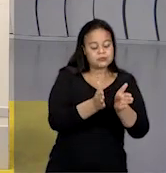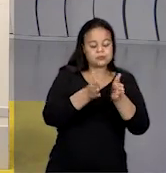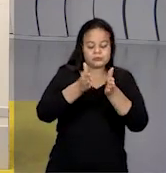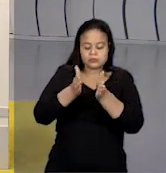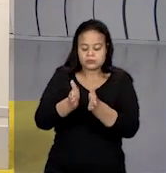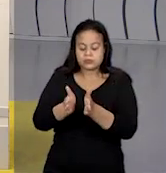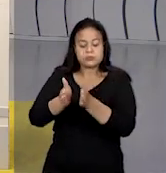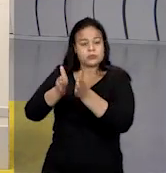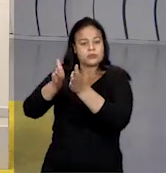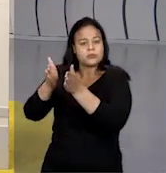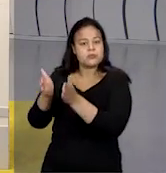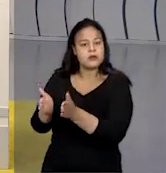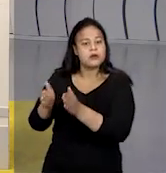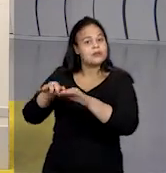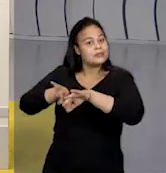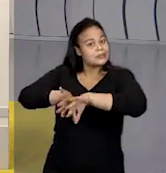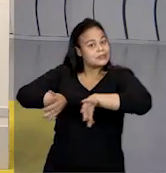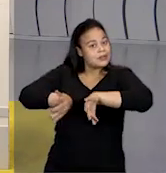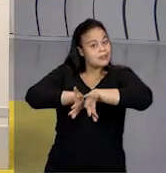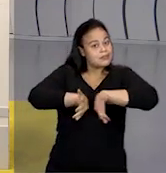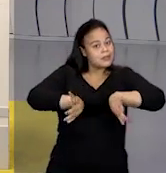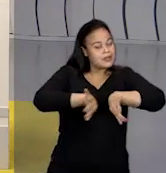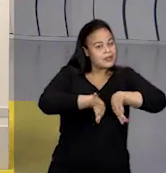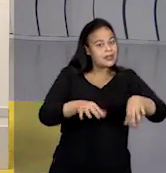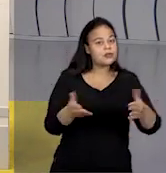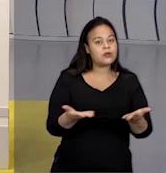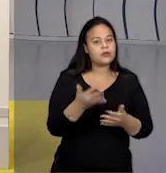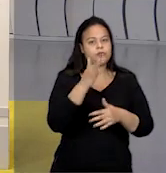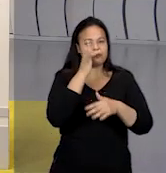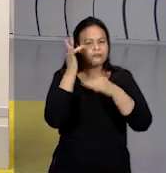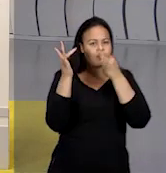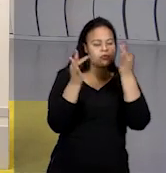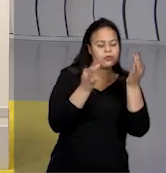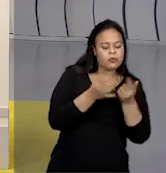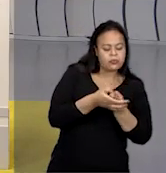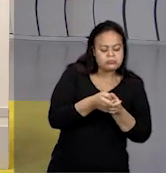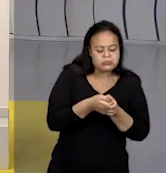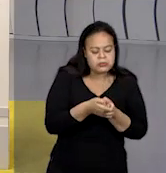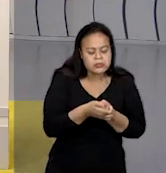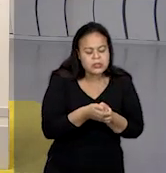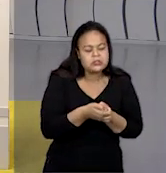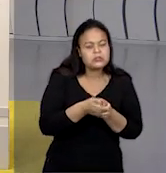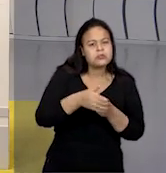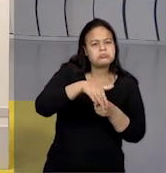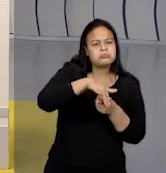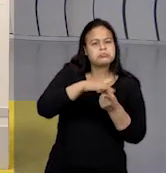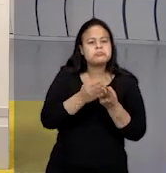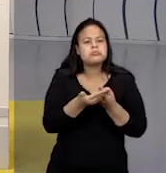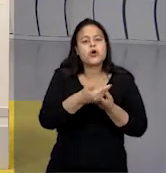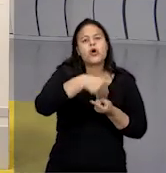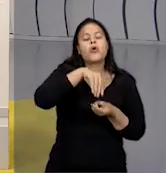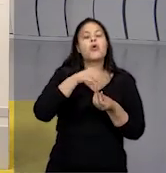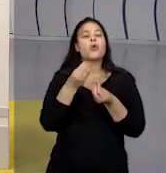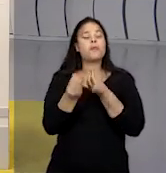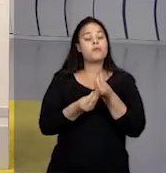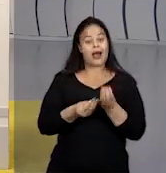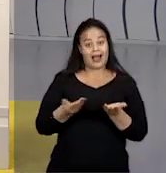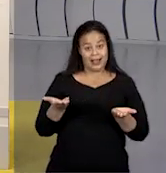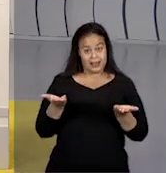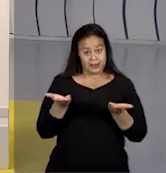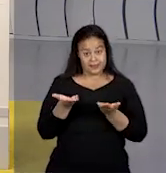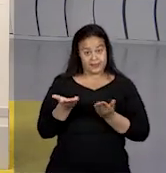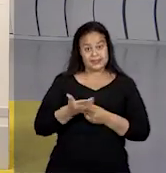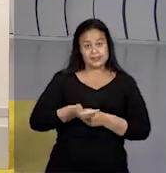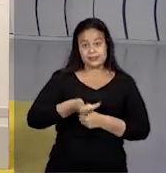vou analisar como que comporta esse padrão aí na textura da semente e assim. Na segunda lei de Mendel,